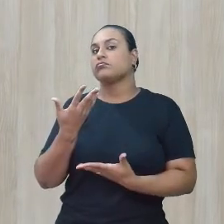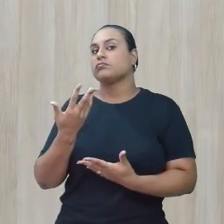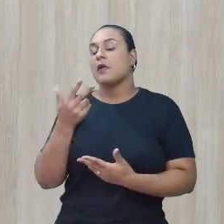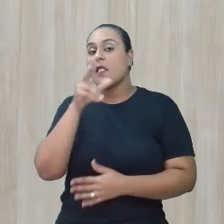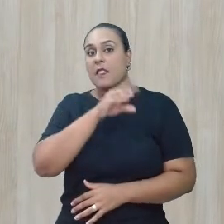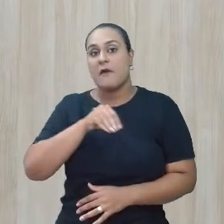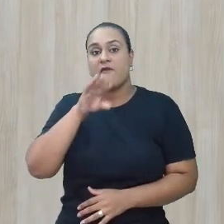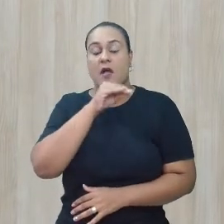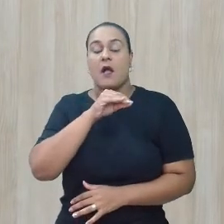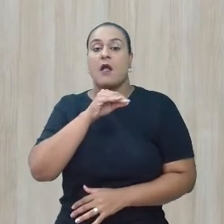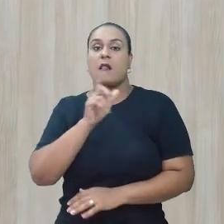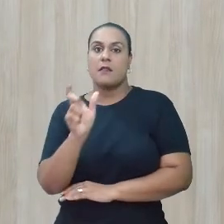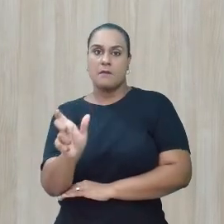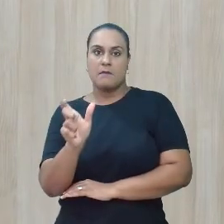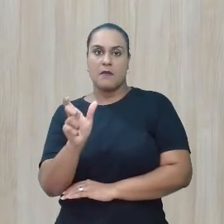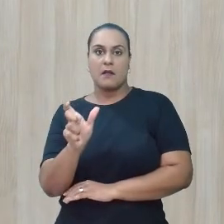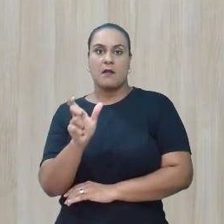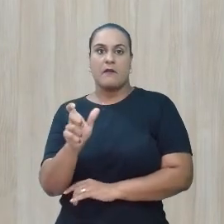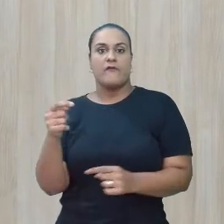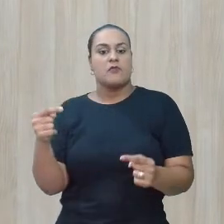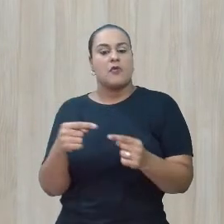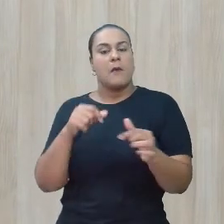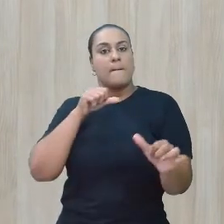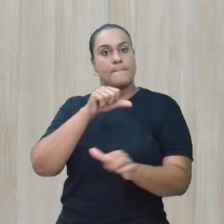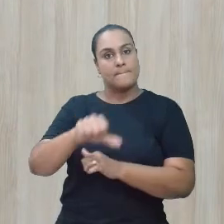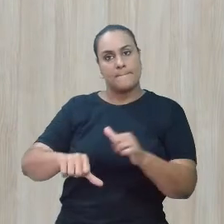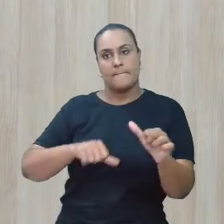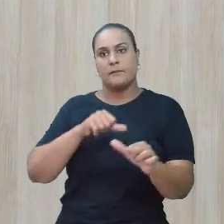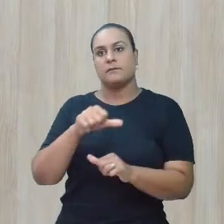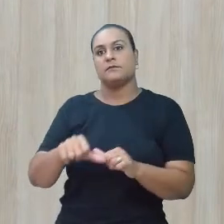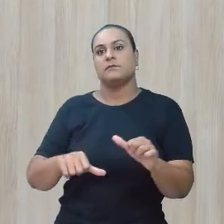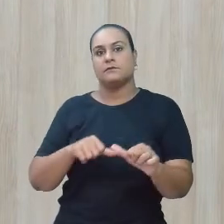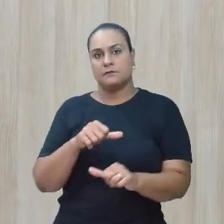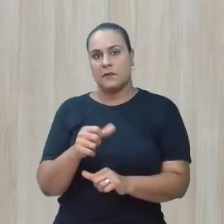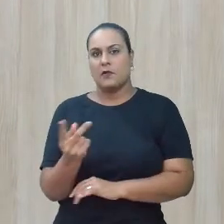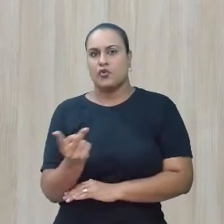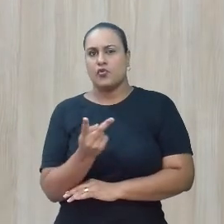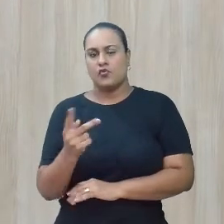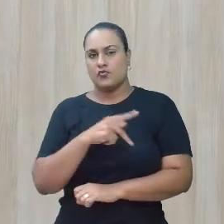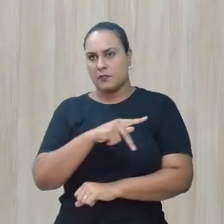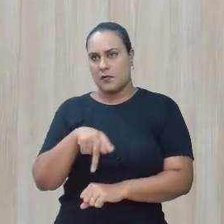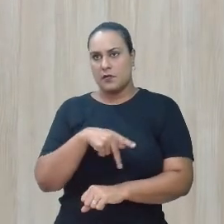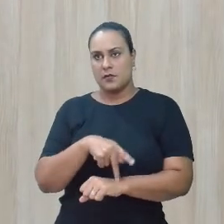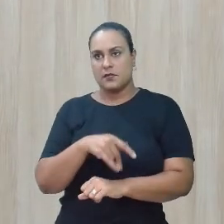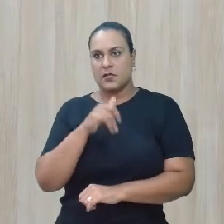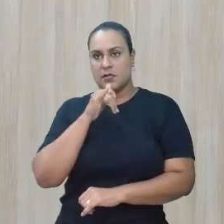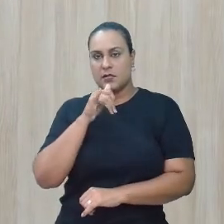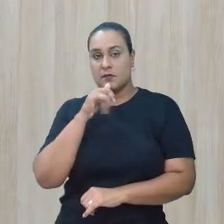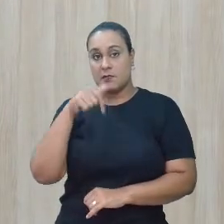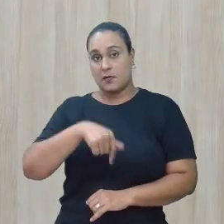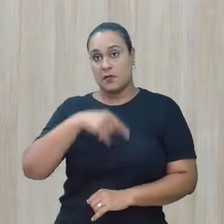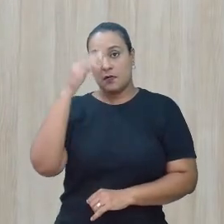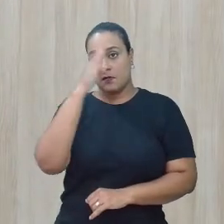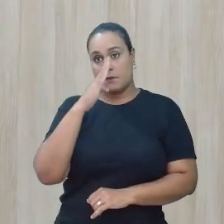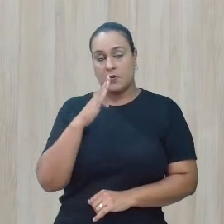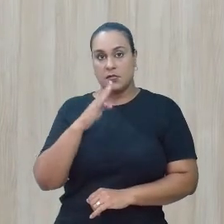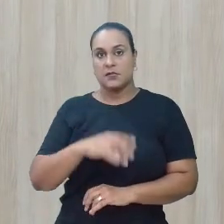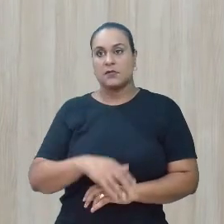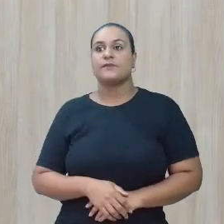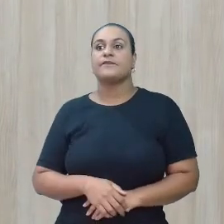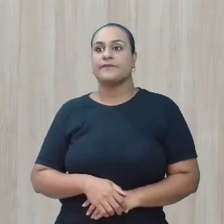Nas palavras, com relação à mudança de palavras entre 2 países distintos. Então, no Brasil, se eu digo